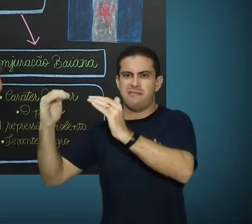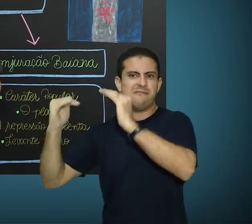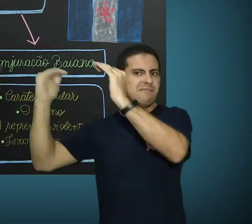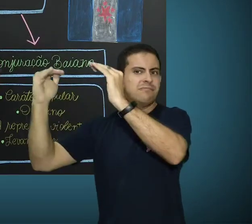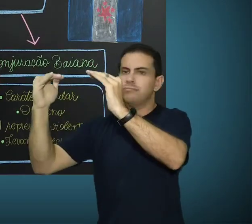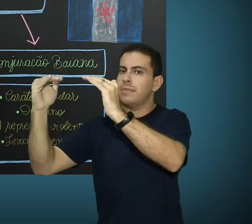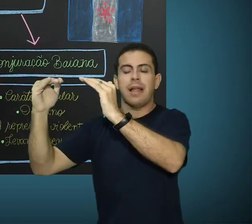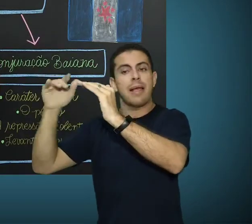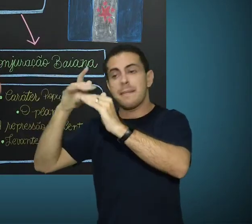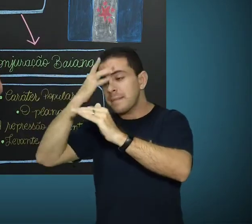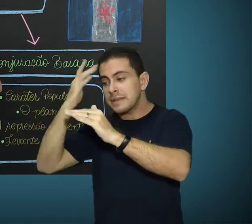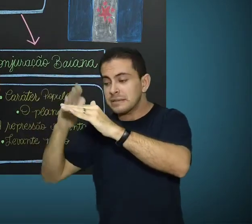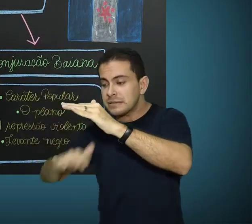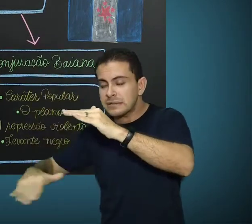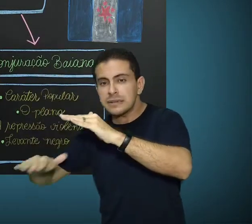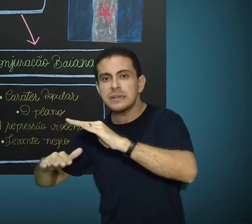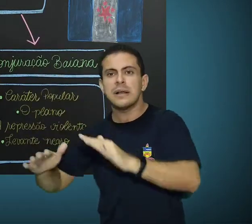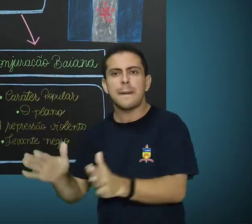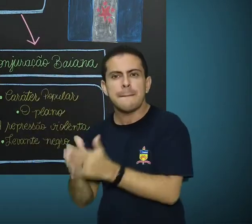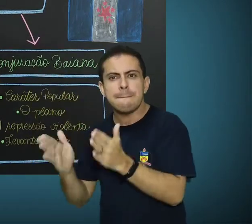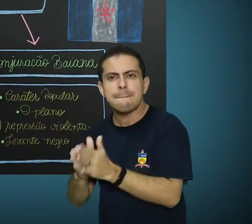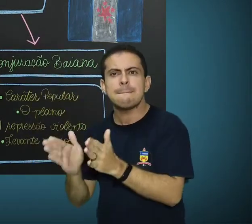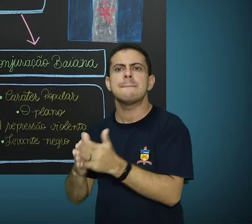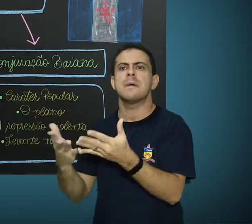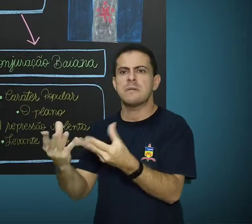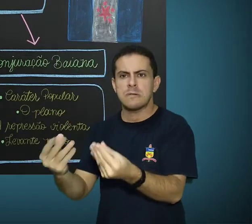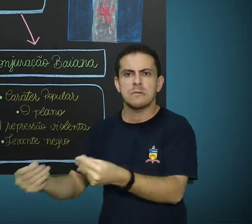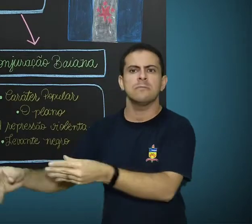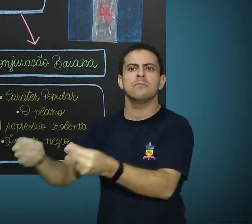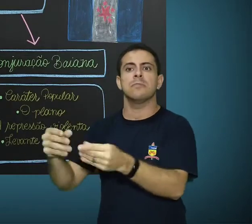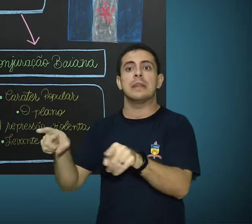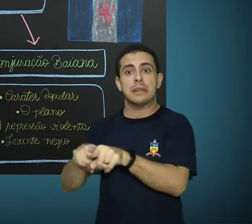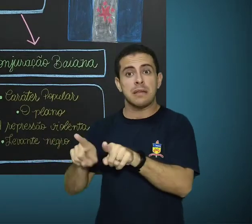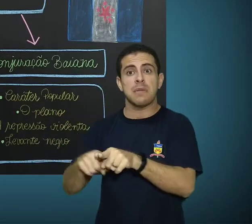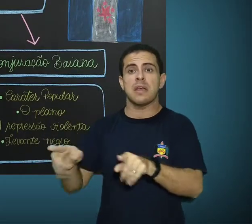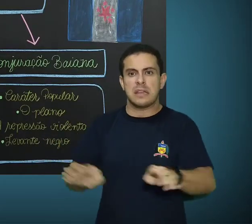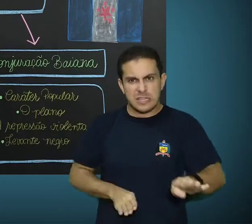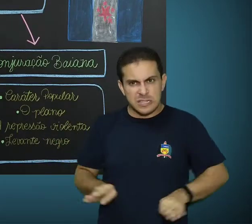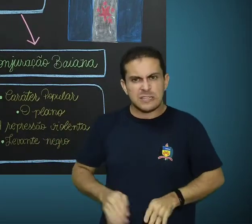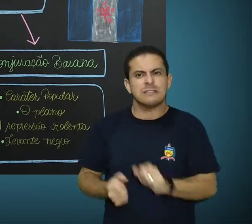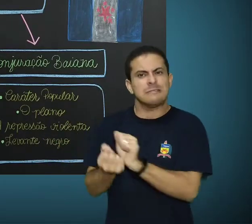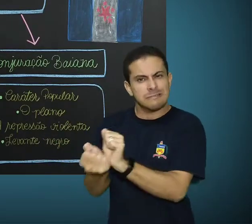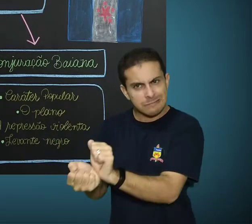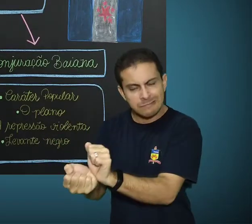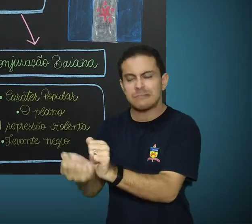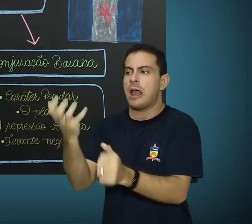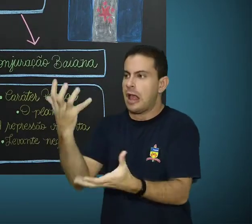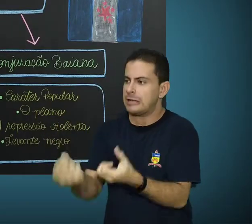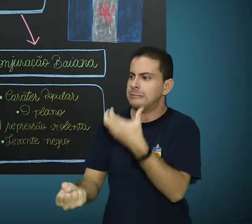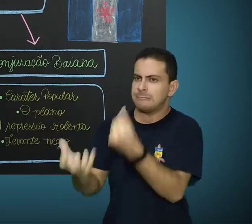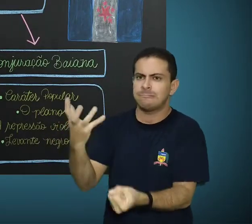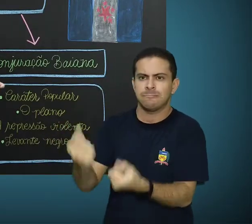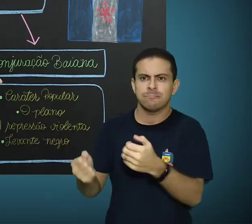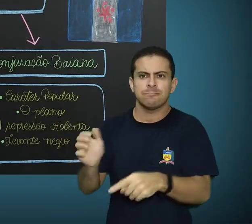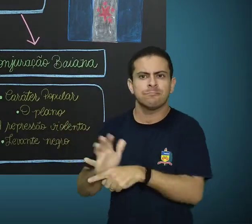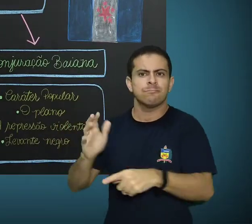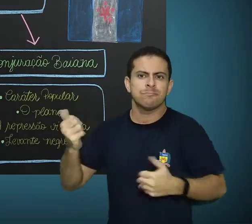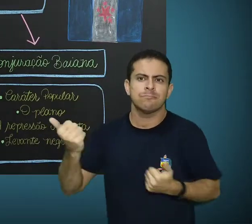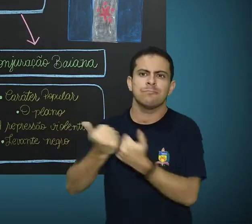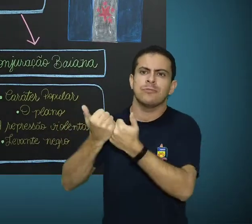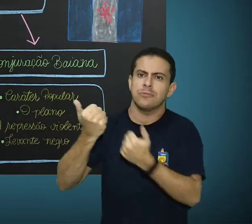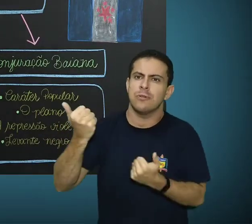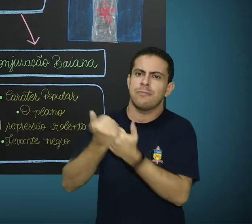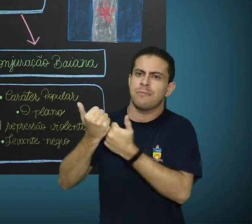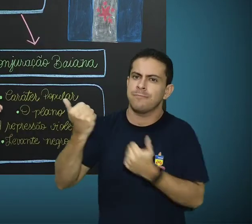quero dizer com isso? Pessoas da classe trabalhadora, inclusive escravos, participaram ativamente da Conjuração